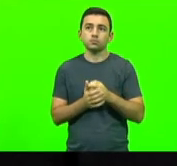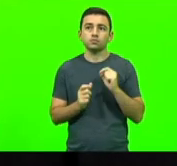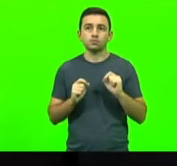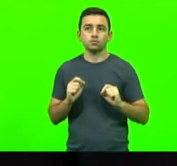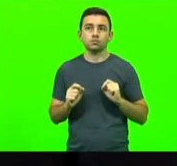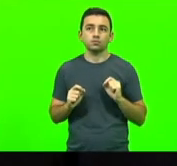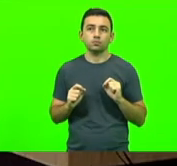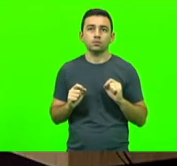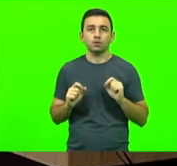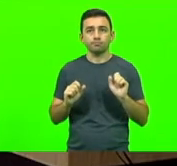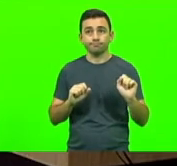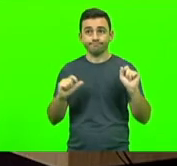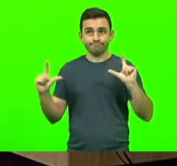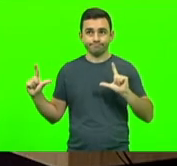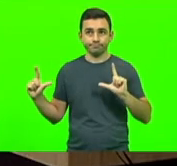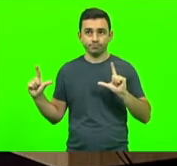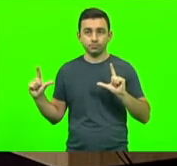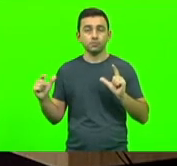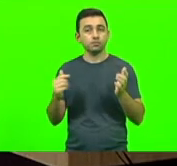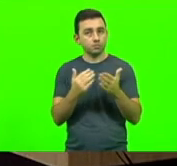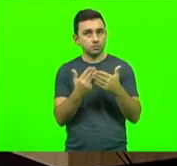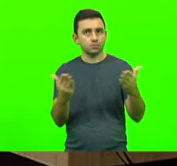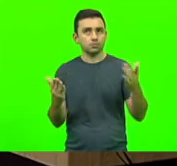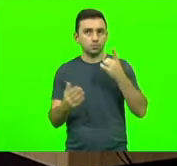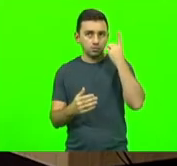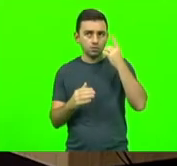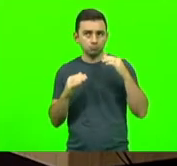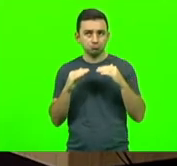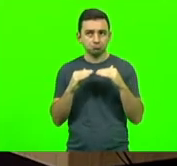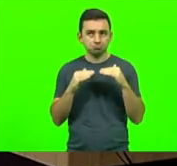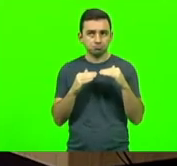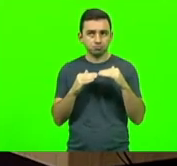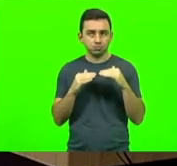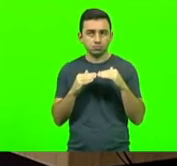vou determinar a abertura do painel, os deputados que concordam vão